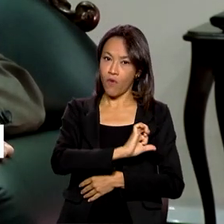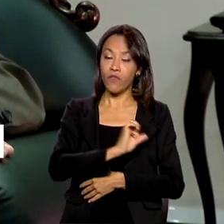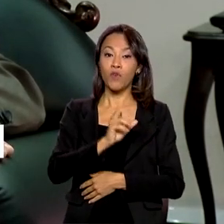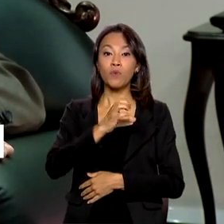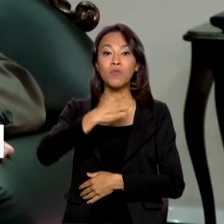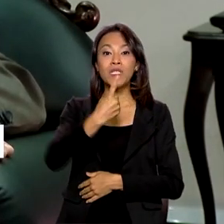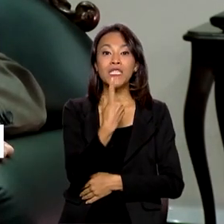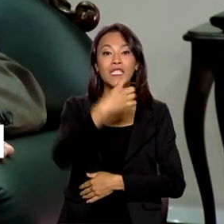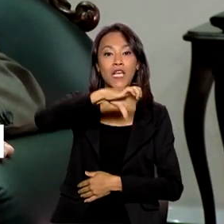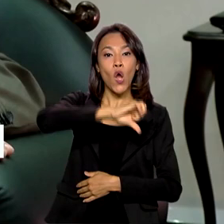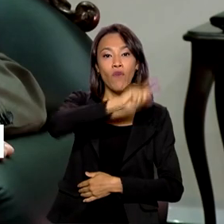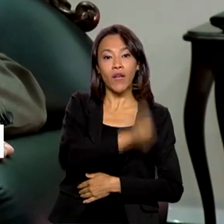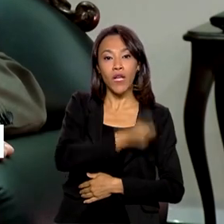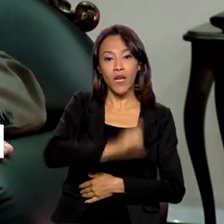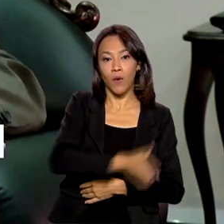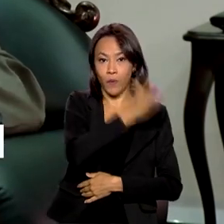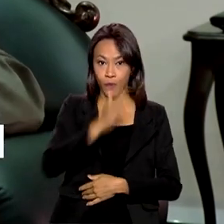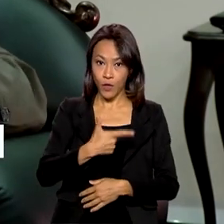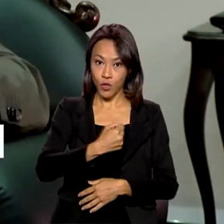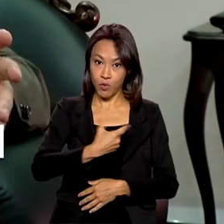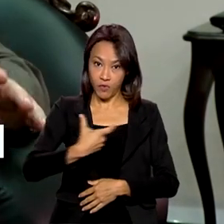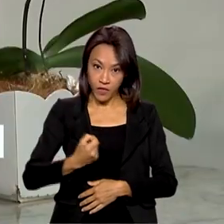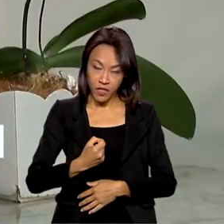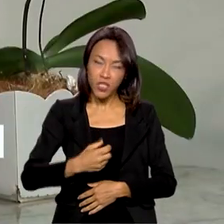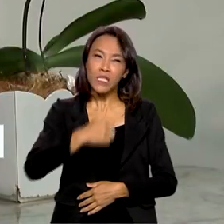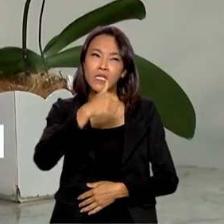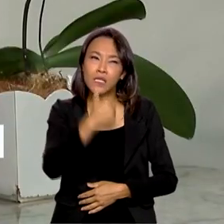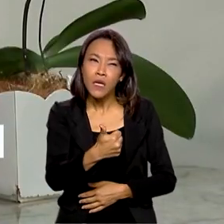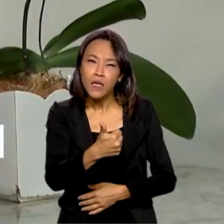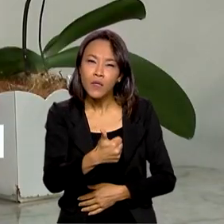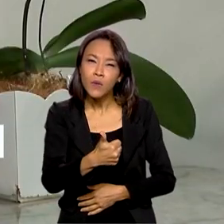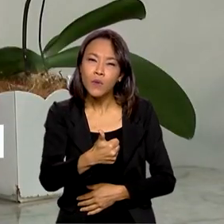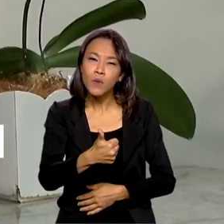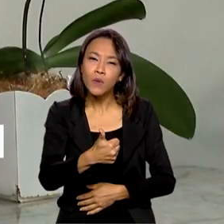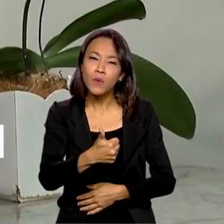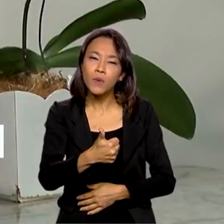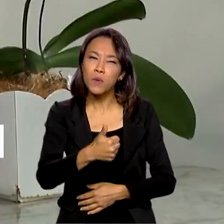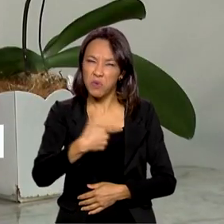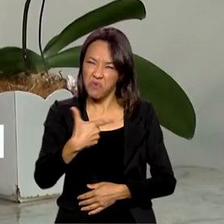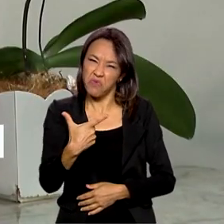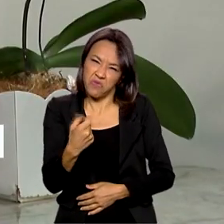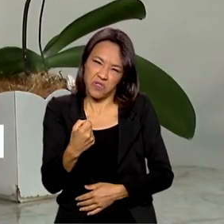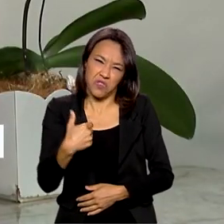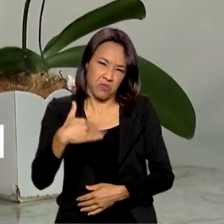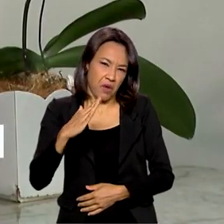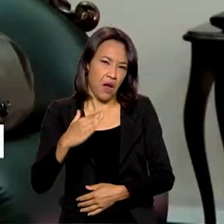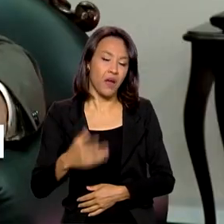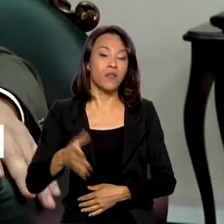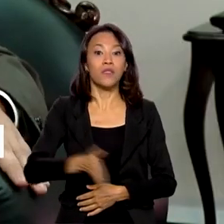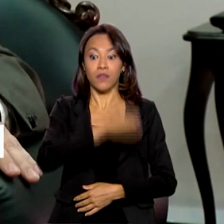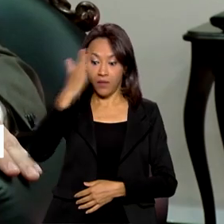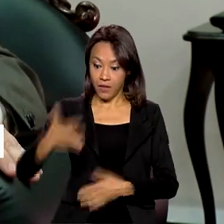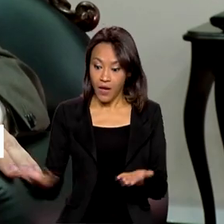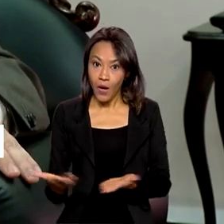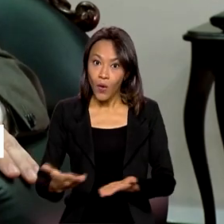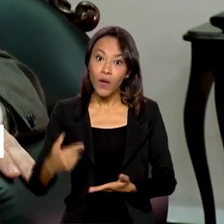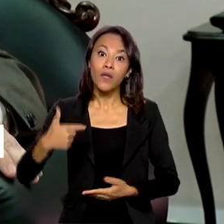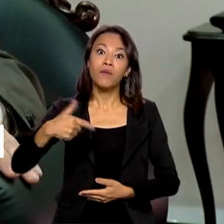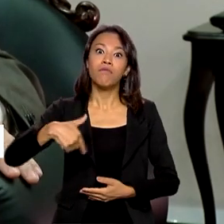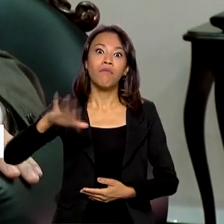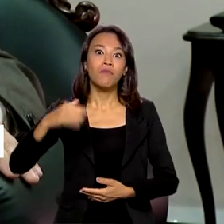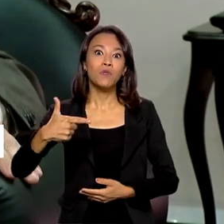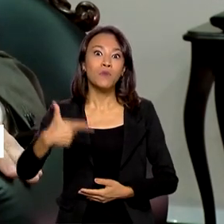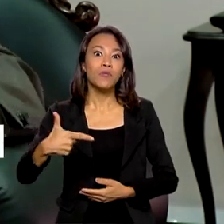19 leilões no ano de 2020 acho que 190 120 e poucos leilões e agora foram mais de 230 milhões